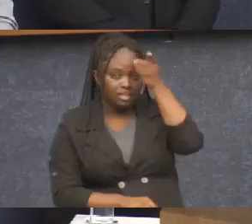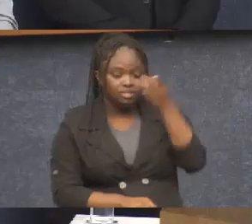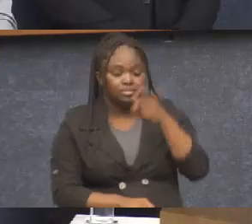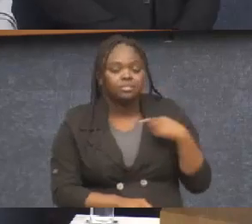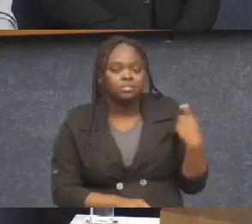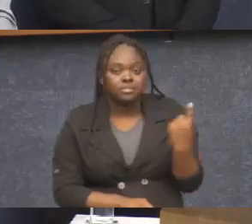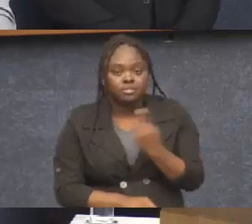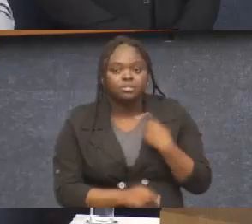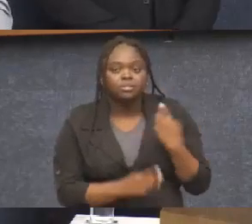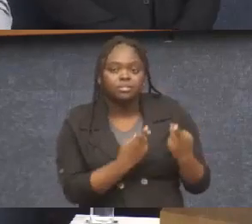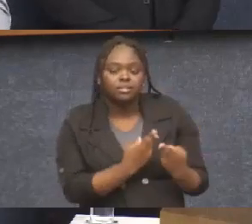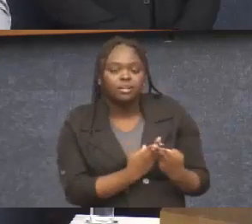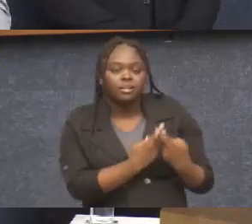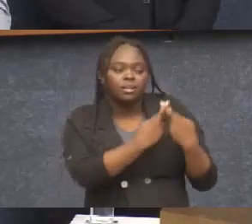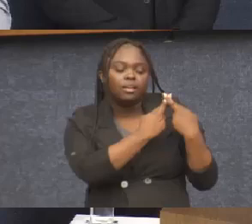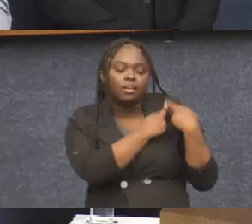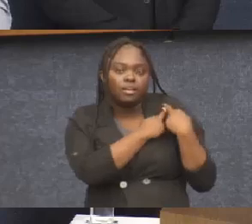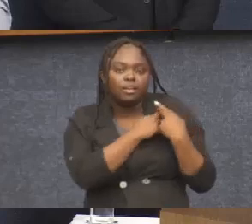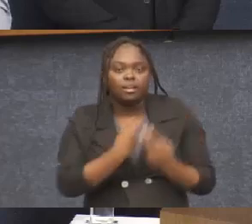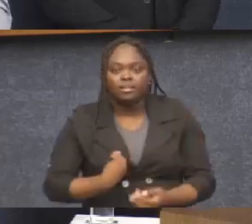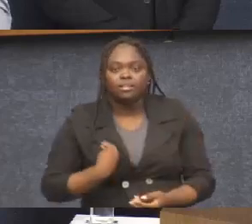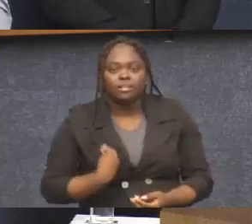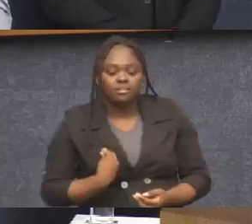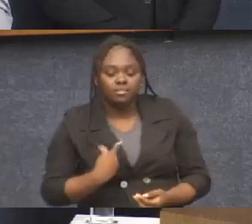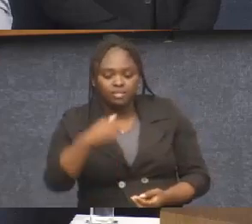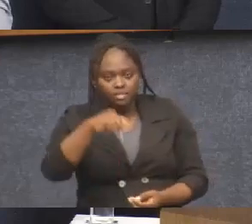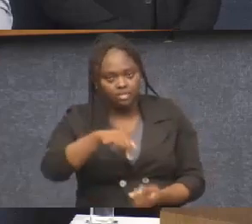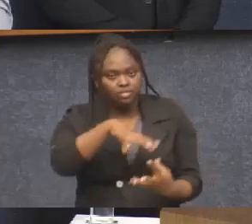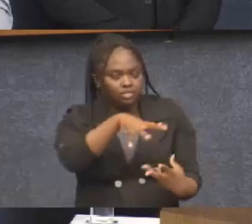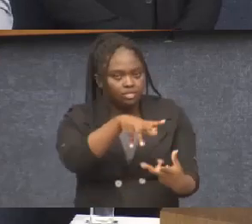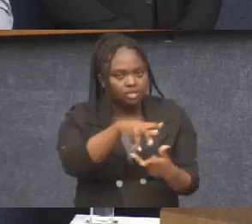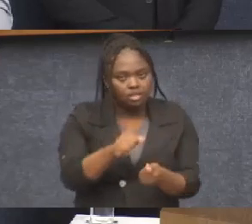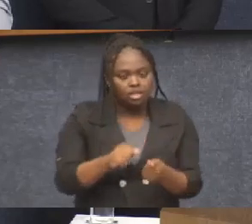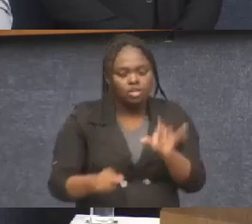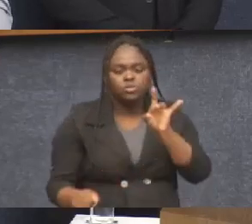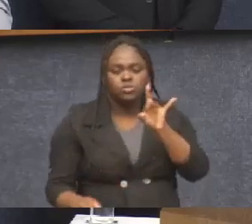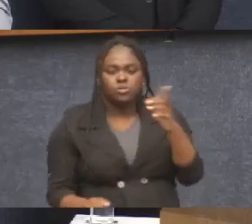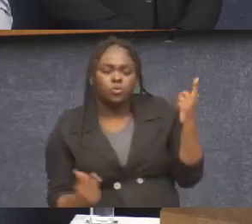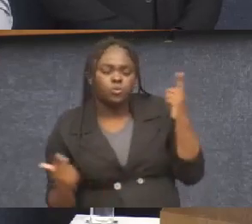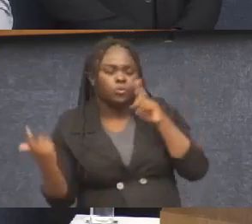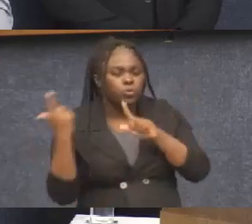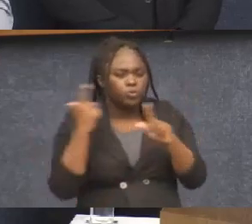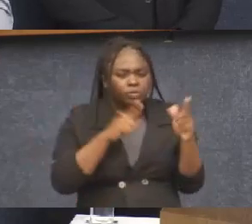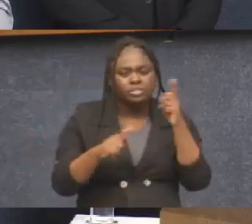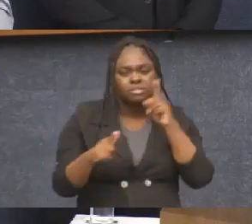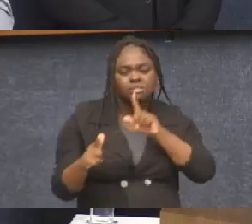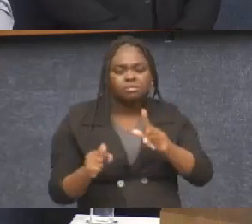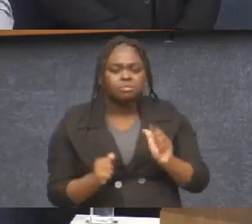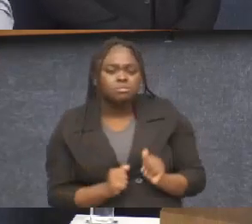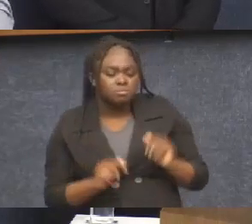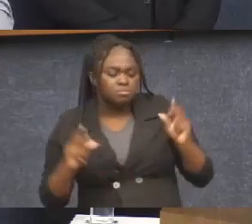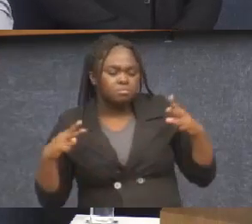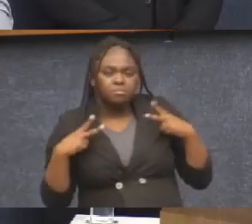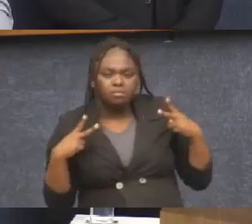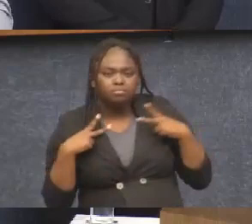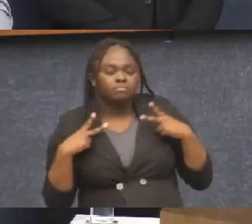nossa tarefa na vida terrena não se limita a conquistas e benesses pessoais.